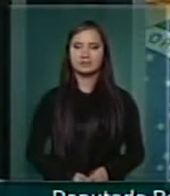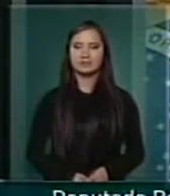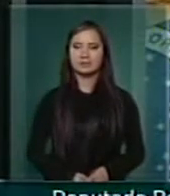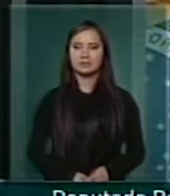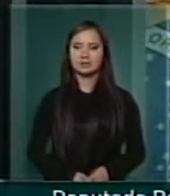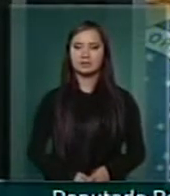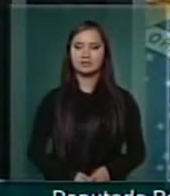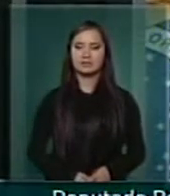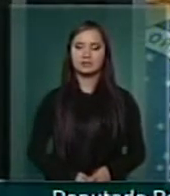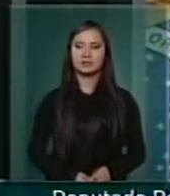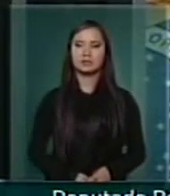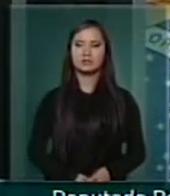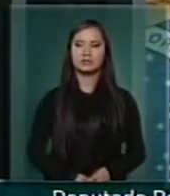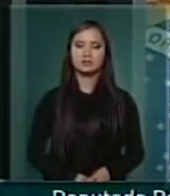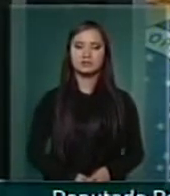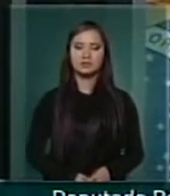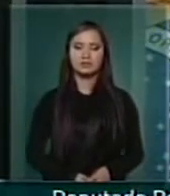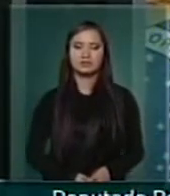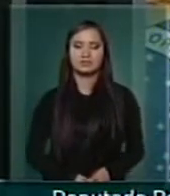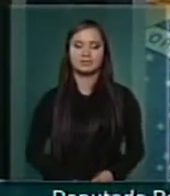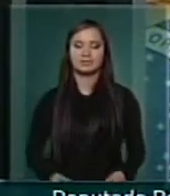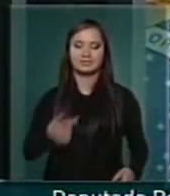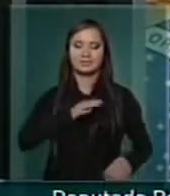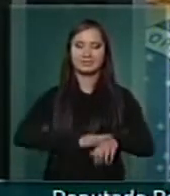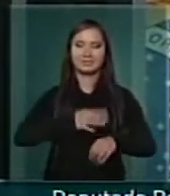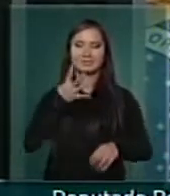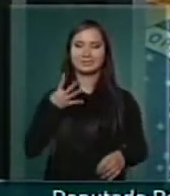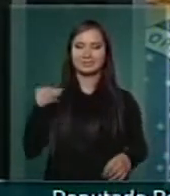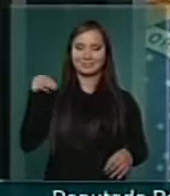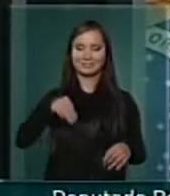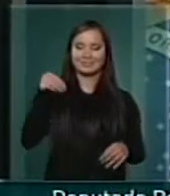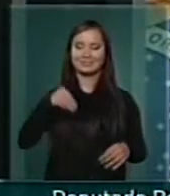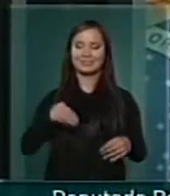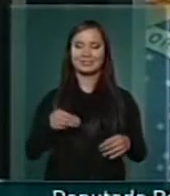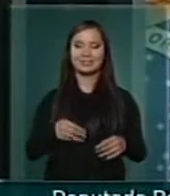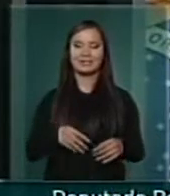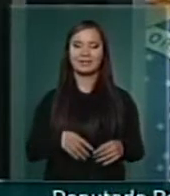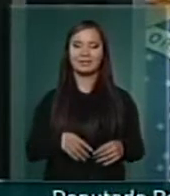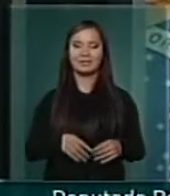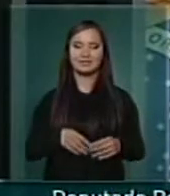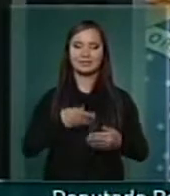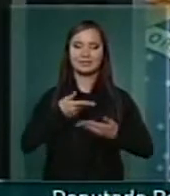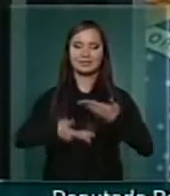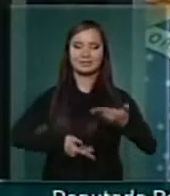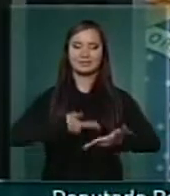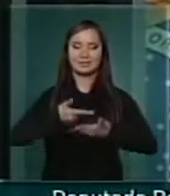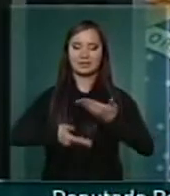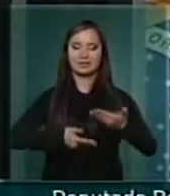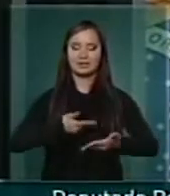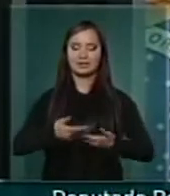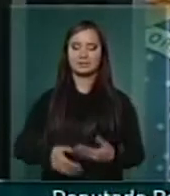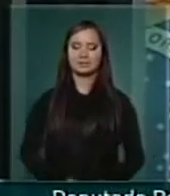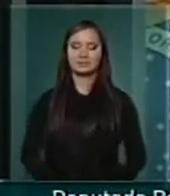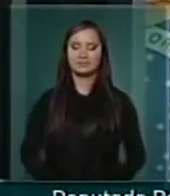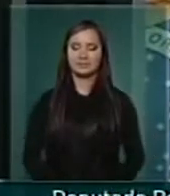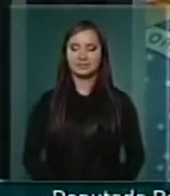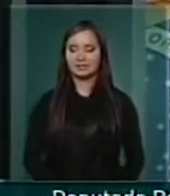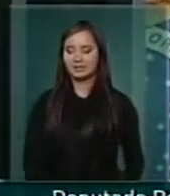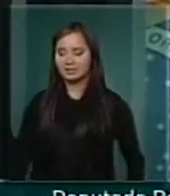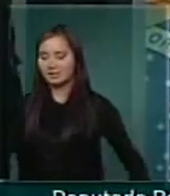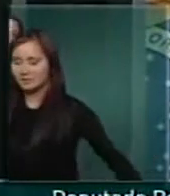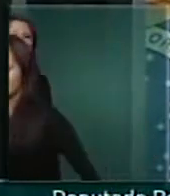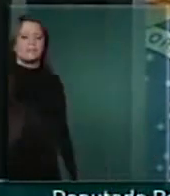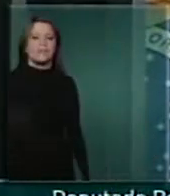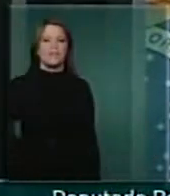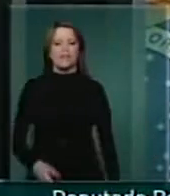Mais de 4,5 milhões foram gastos em procedimentos hospitalares de internações relacionadas ao uso de álcool e outras drogas